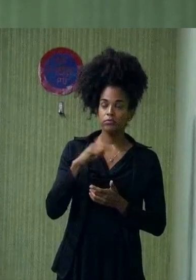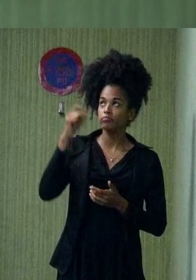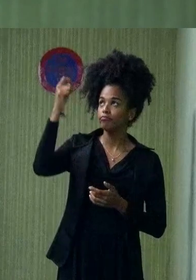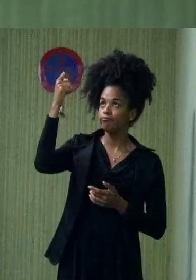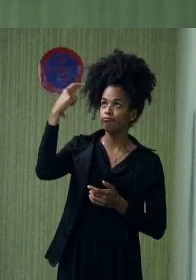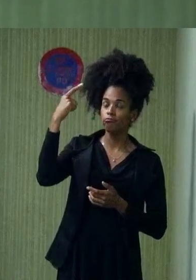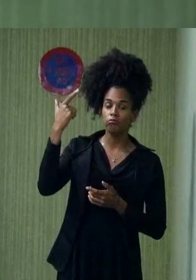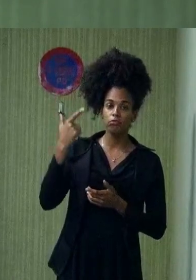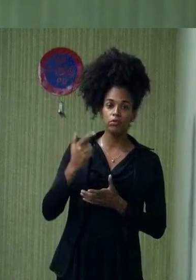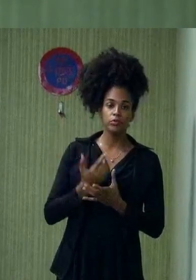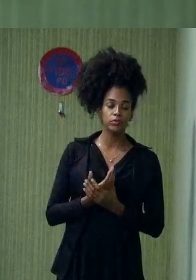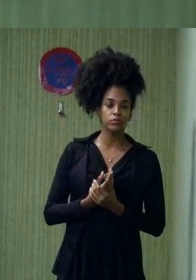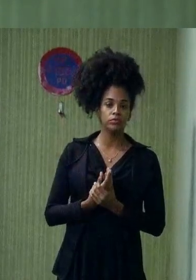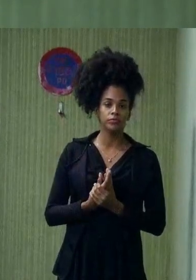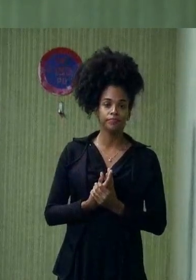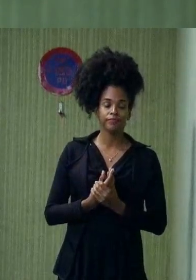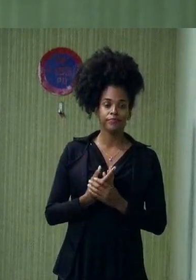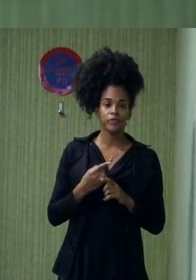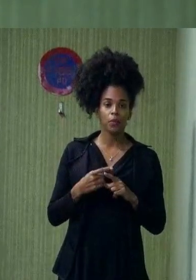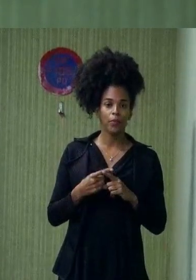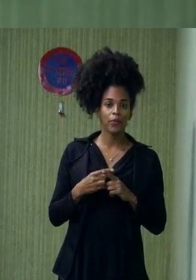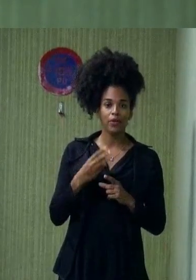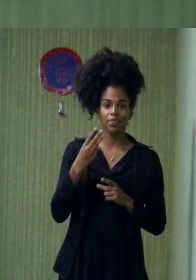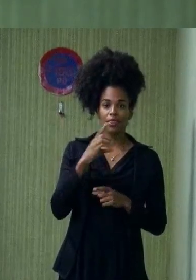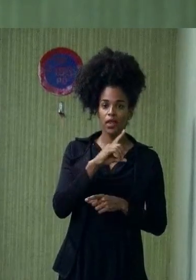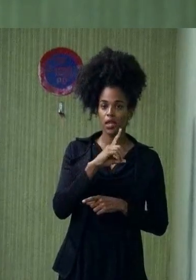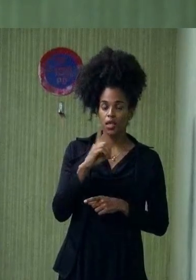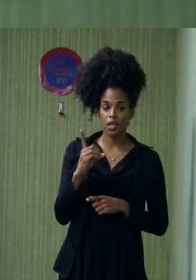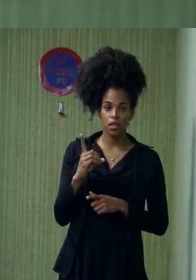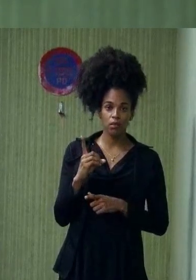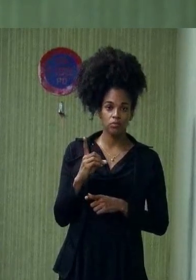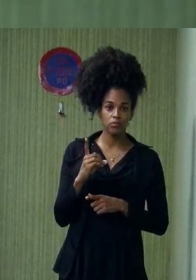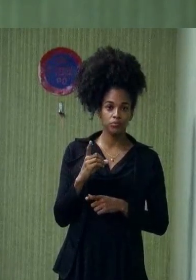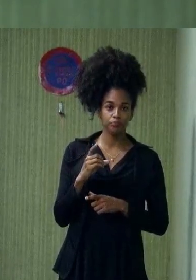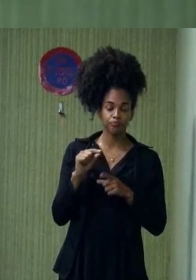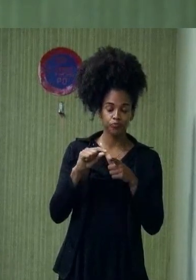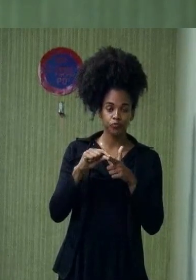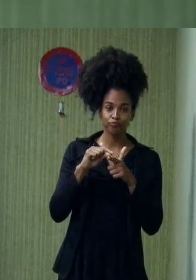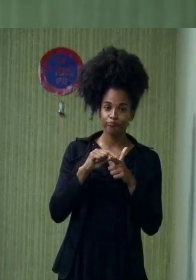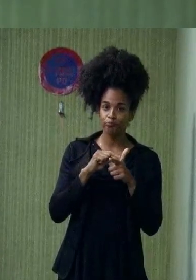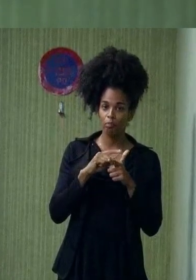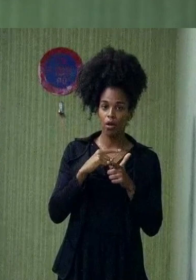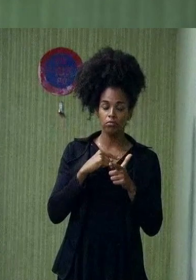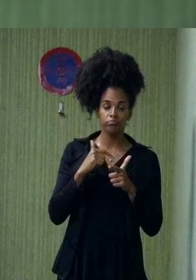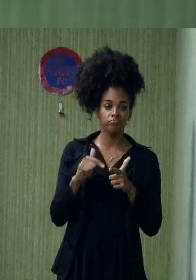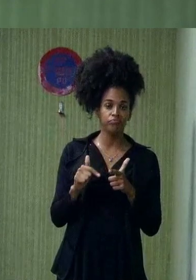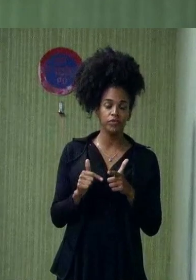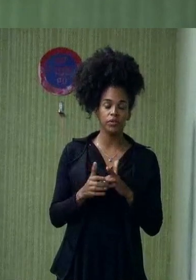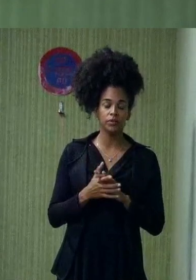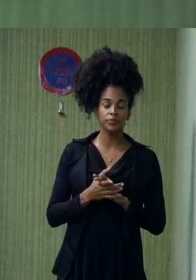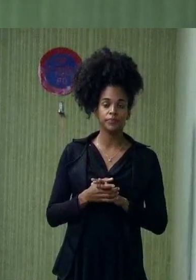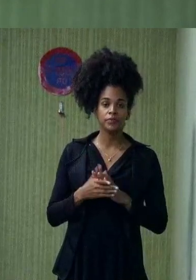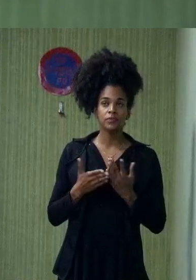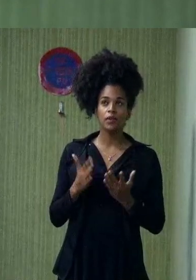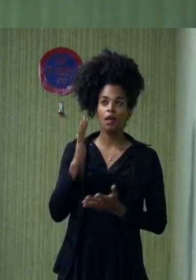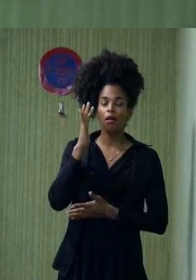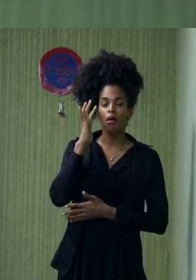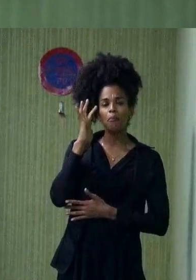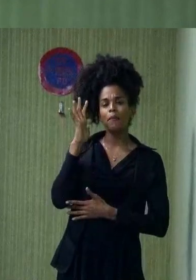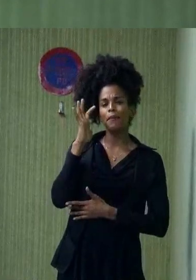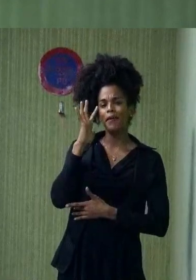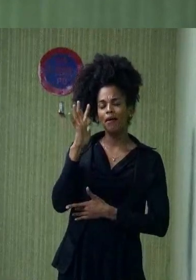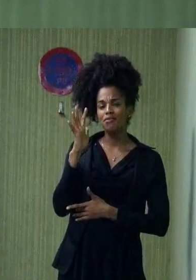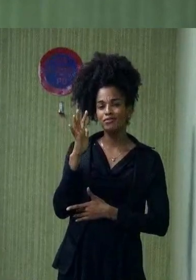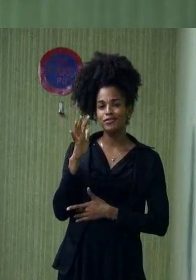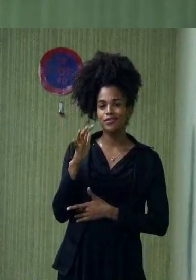luz sem água por no mínimo 3 dias alguns bairros também sem luz então vocês Imaginem numa situação